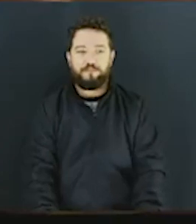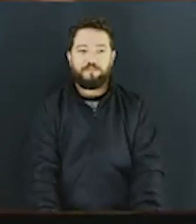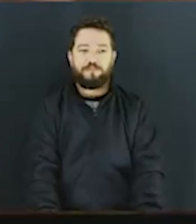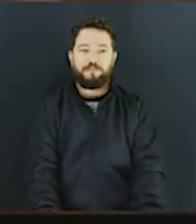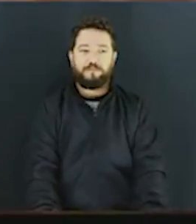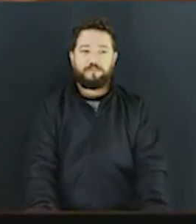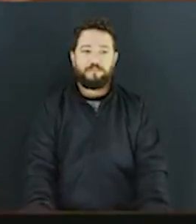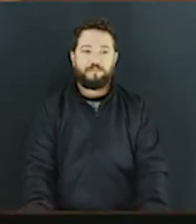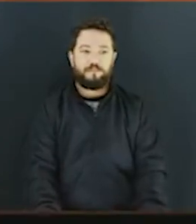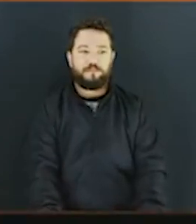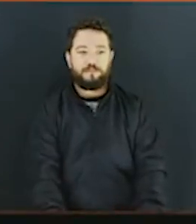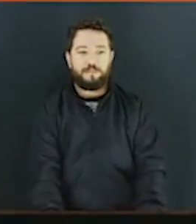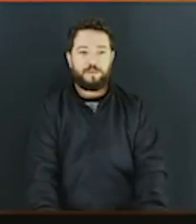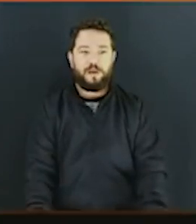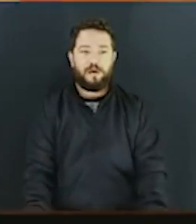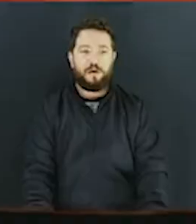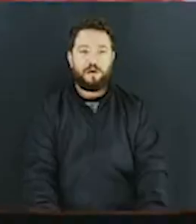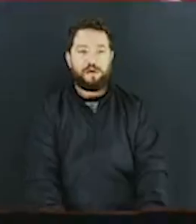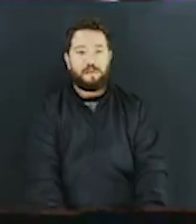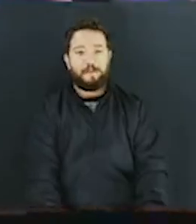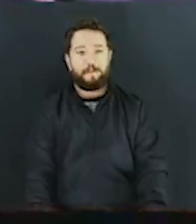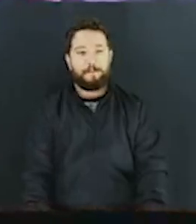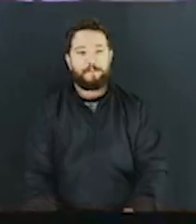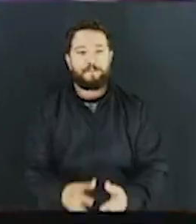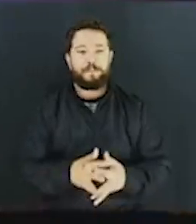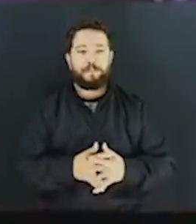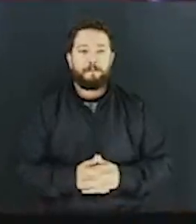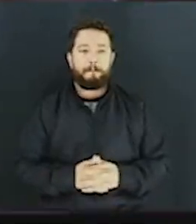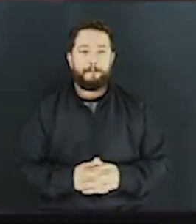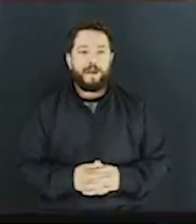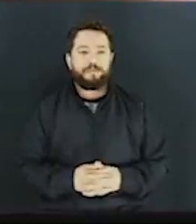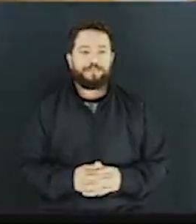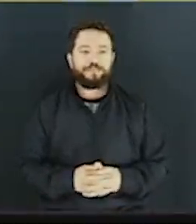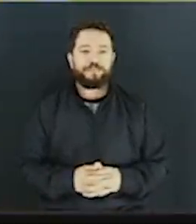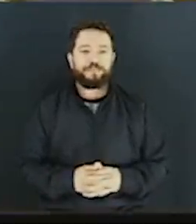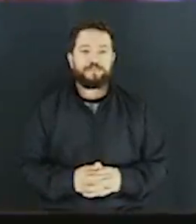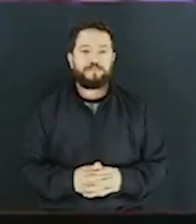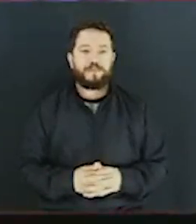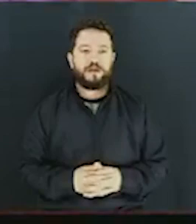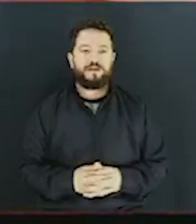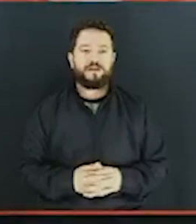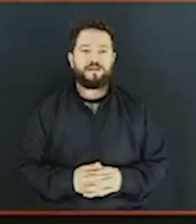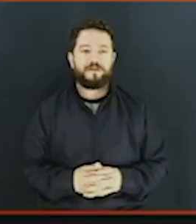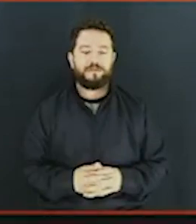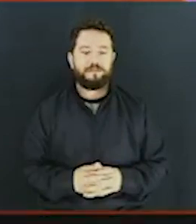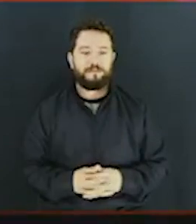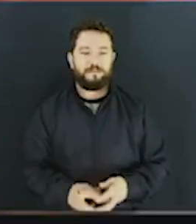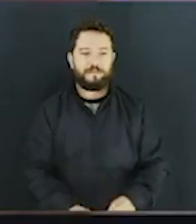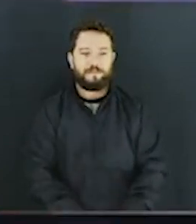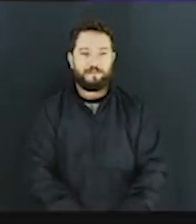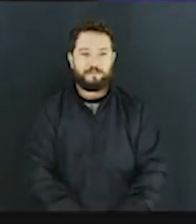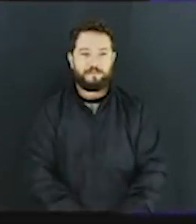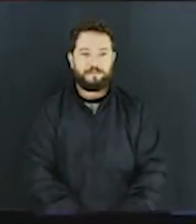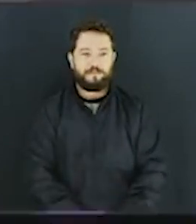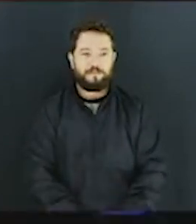o grupo que veio de fora, veio de São Paulo, Taubaté. Hoje a banda mais famosa do meio gospel.